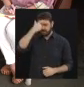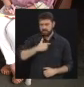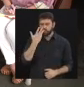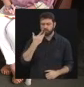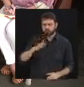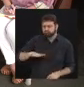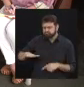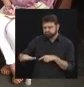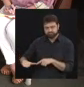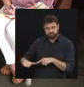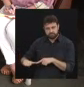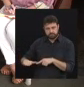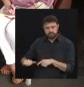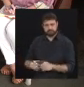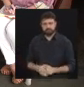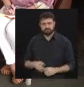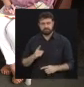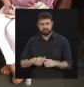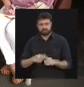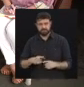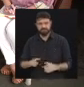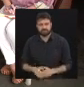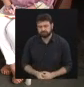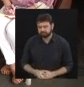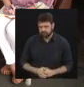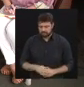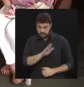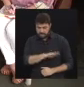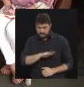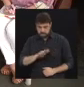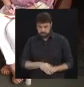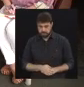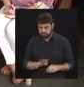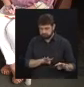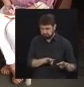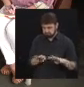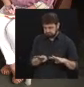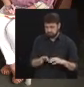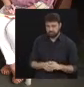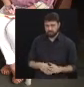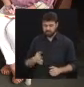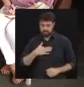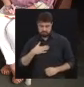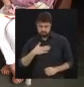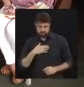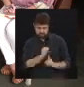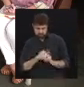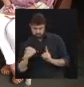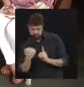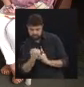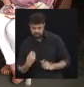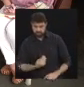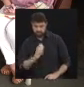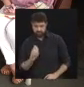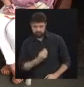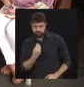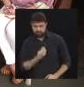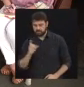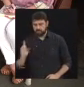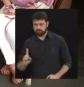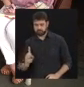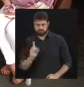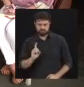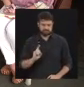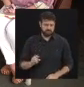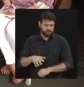infância, né? Porque eu reparava que as crianças do meu círculo social, onde eu ia,